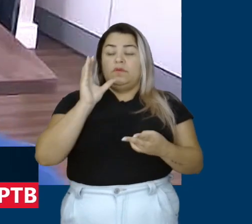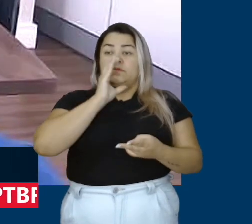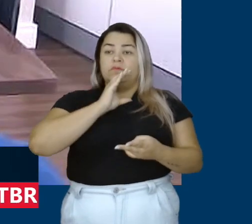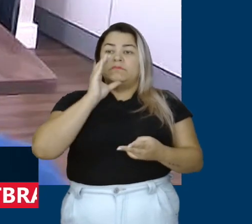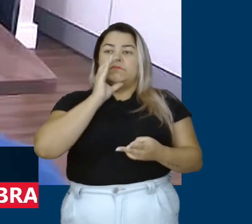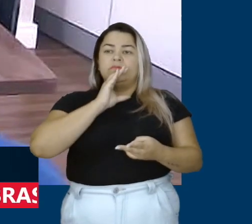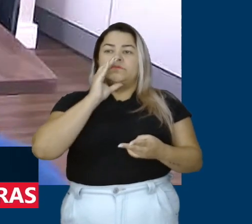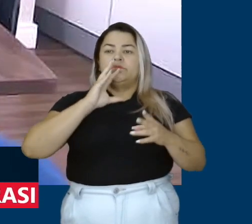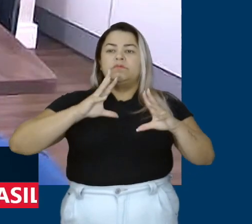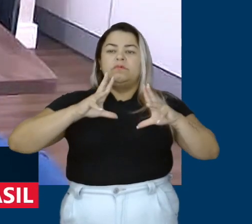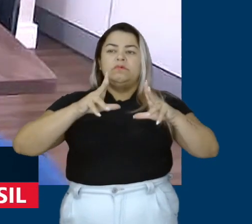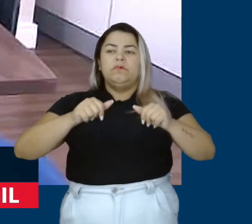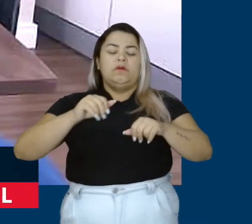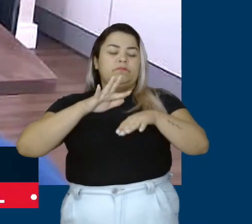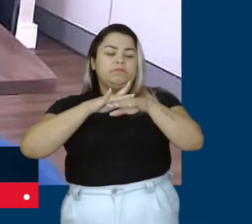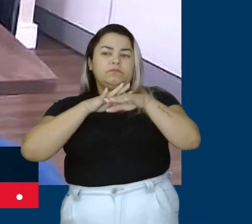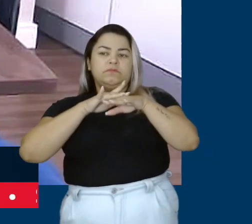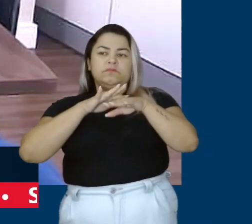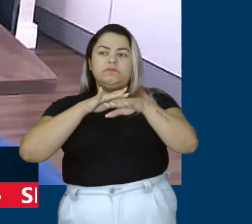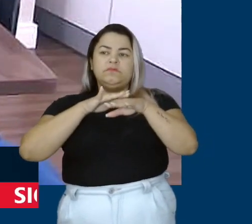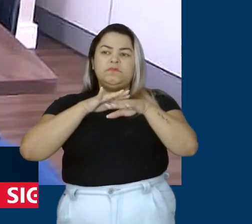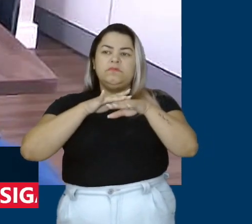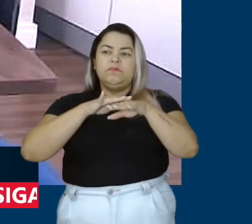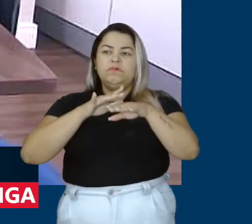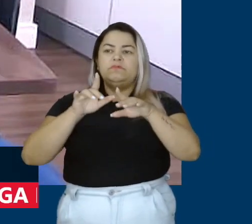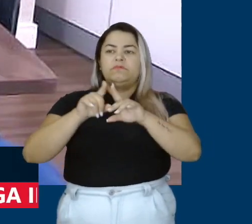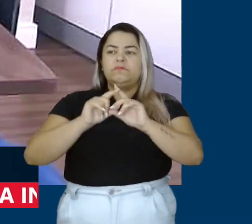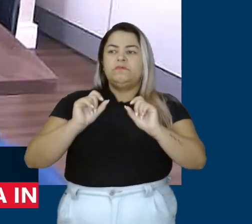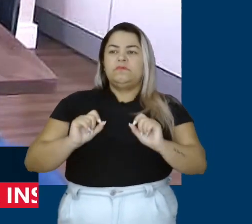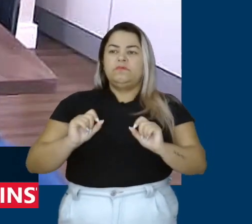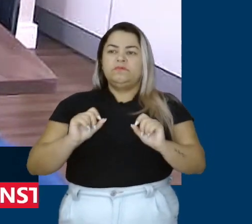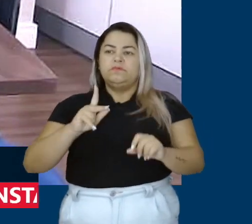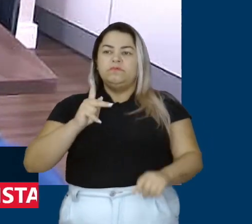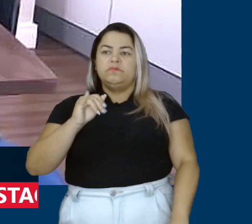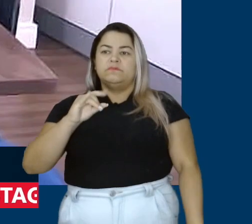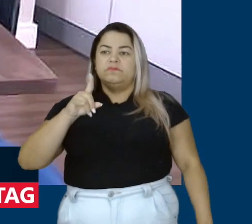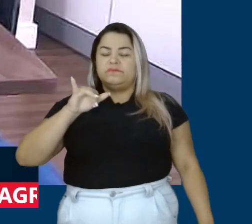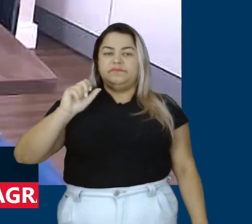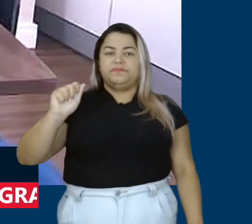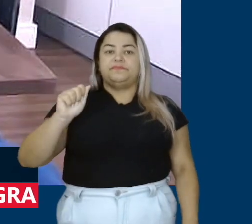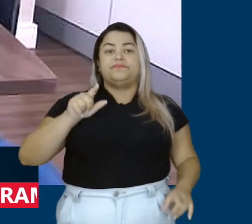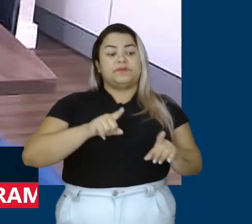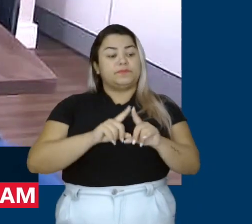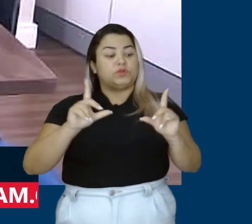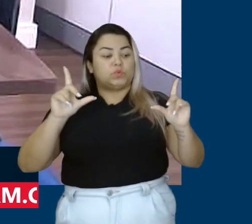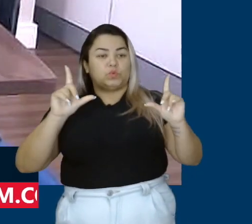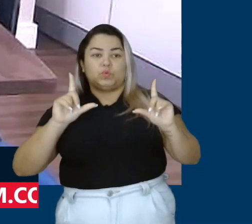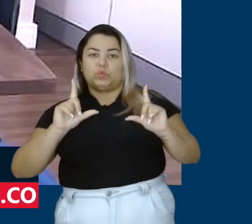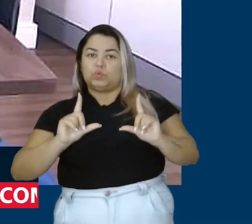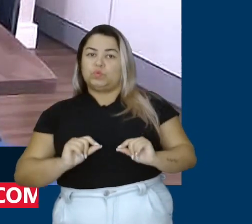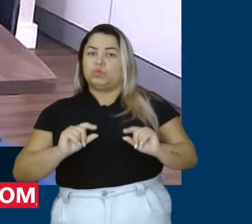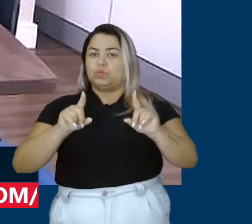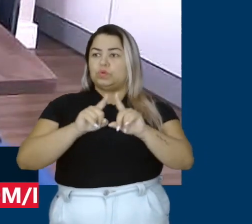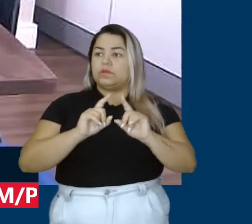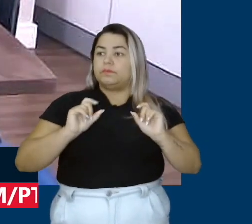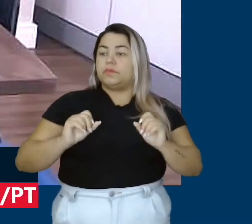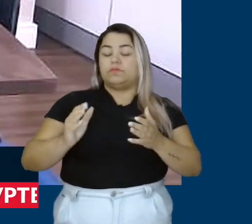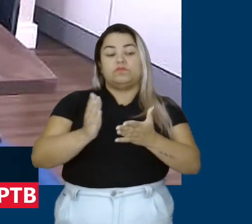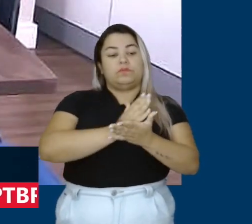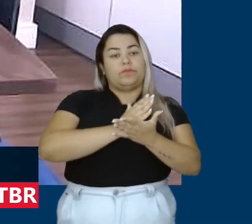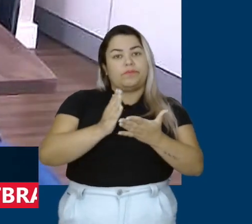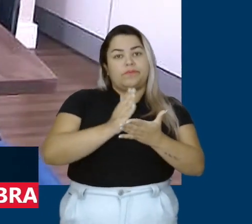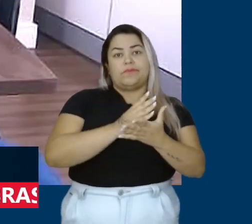imediato, né? Todas aquelas doenças de veiculação hídrica, o programa reduz drasticamente, né? Em alguns